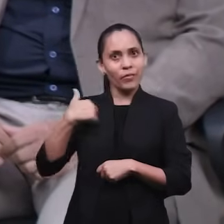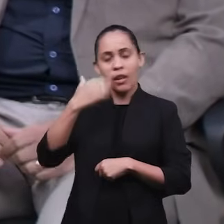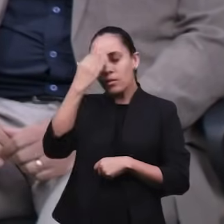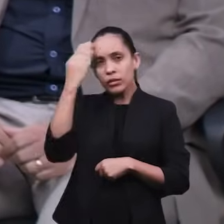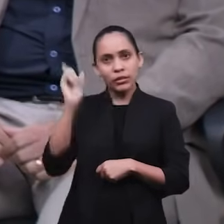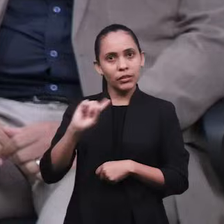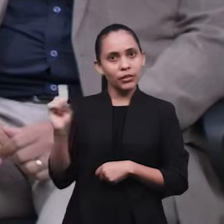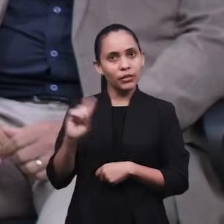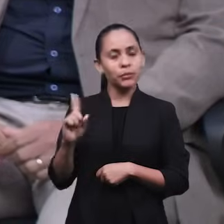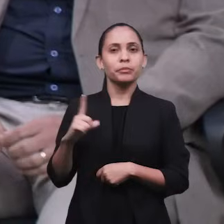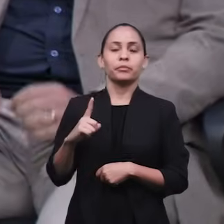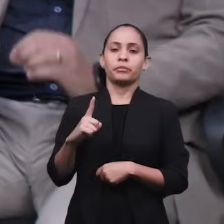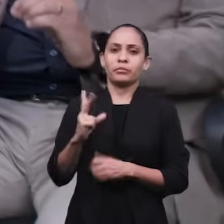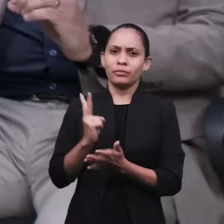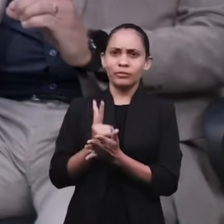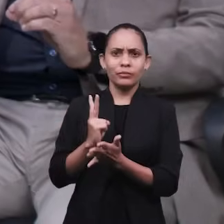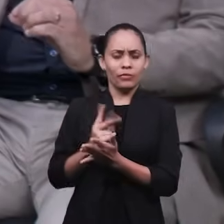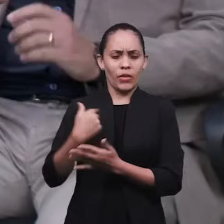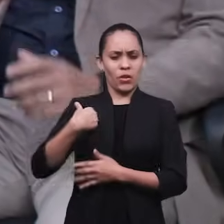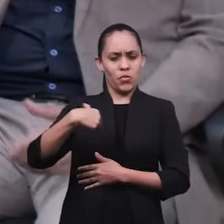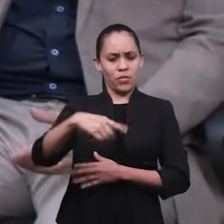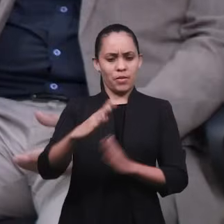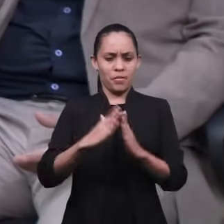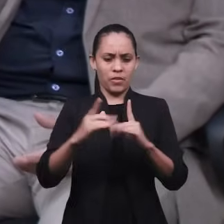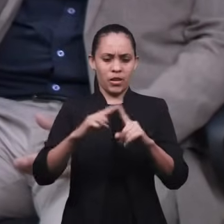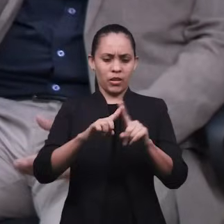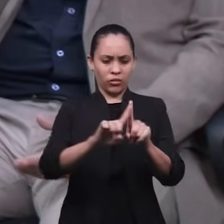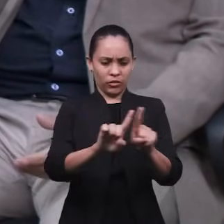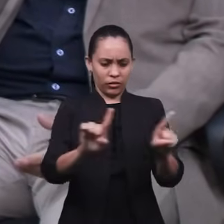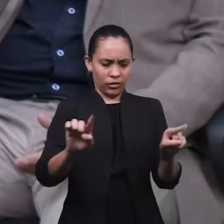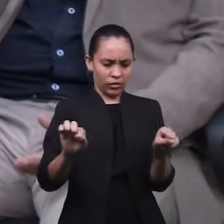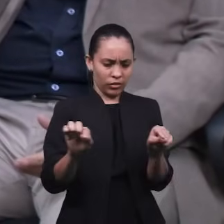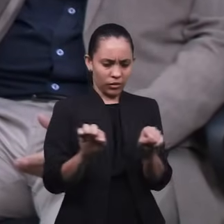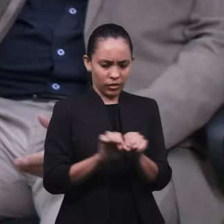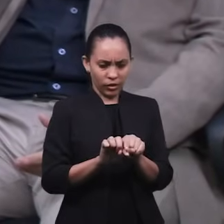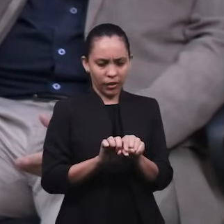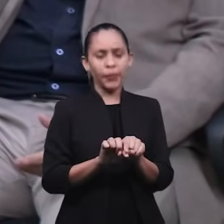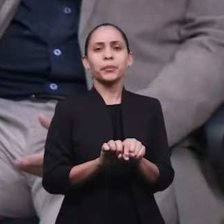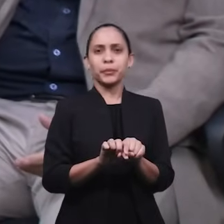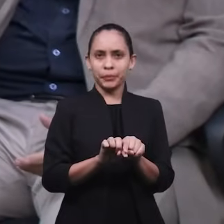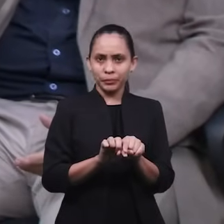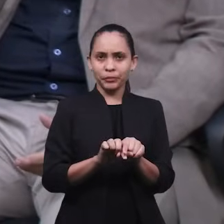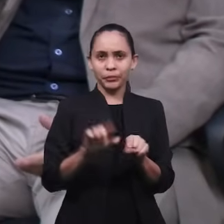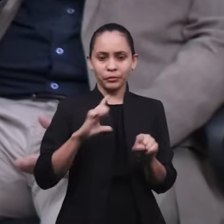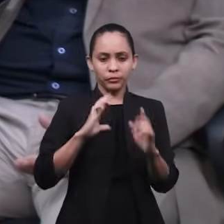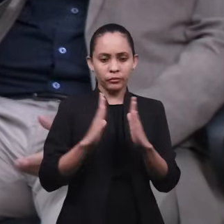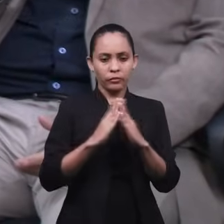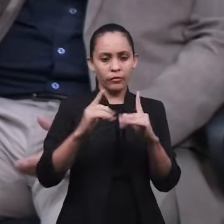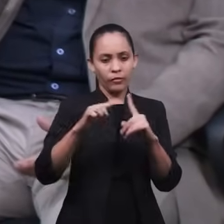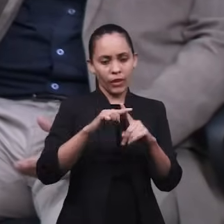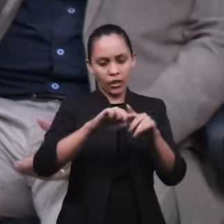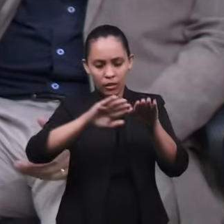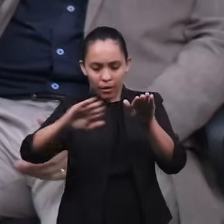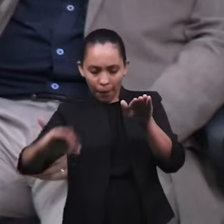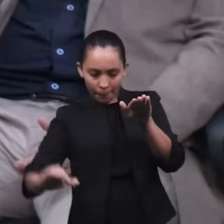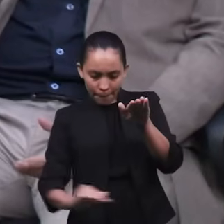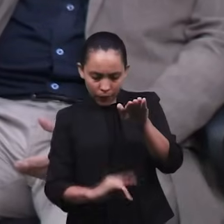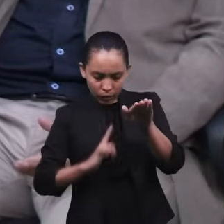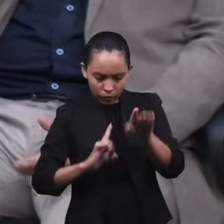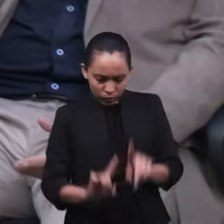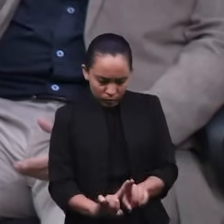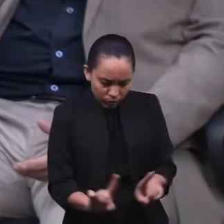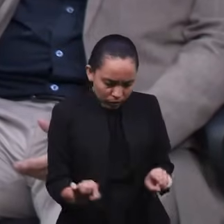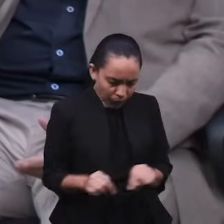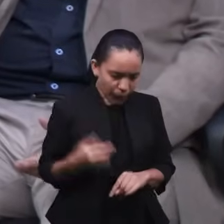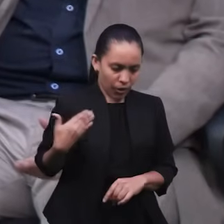esqueço mais desse sonho. O sonho, eu ia para a igreja e o anexo ficava na parte de baixo da igreja, fica aí, né? Lá em Cutuquara, onde eu era. E